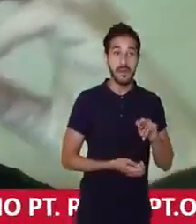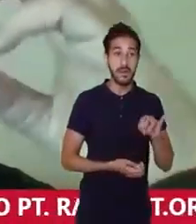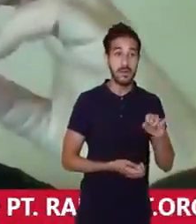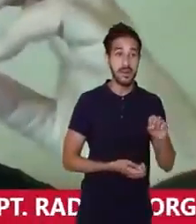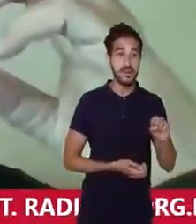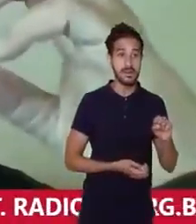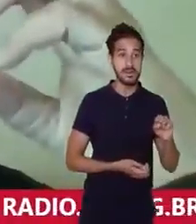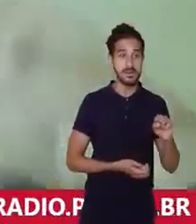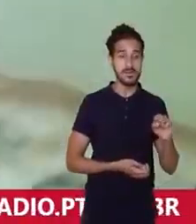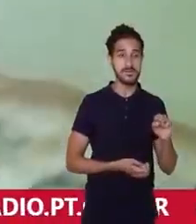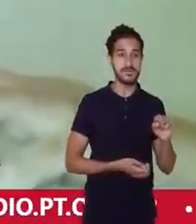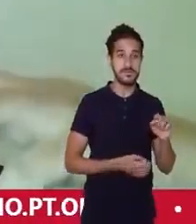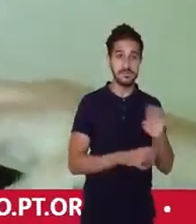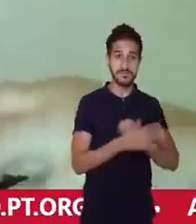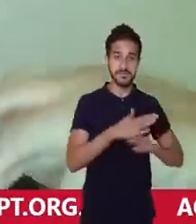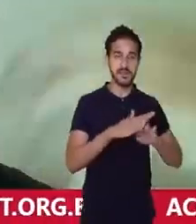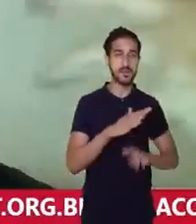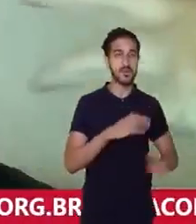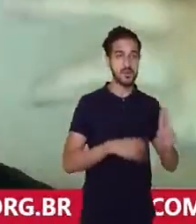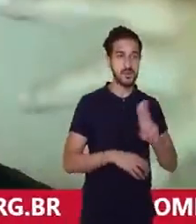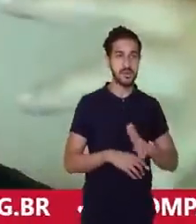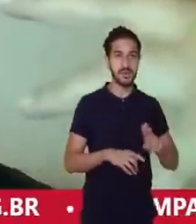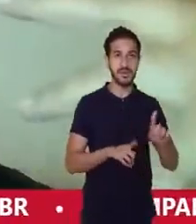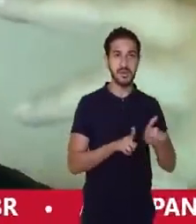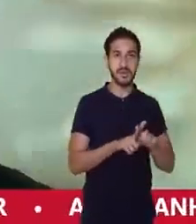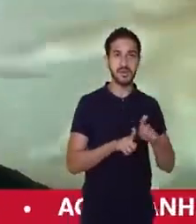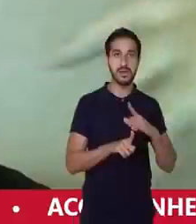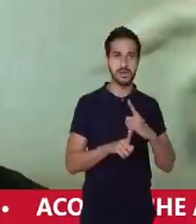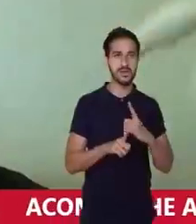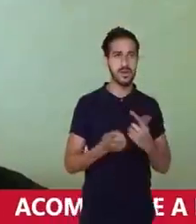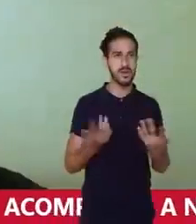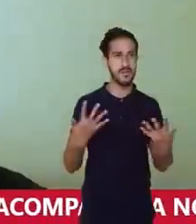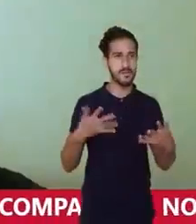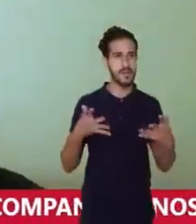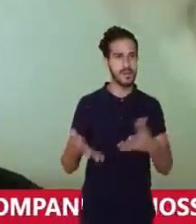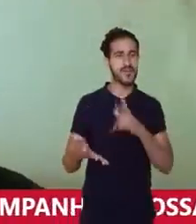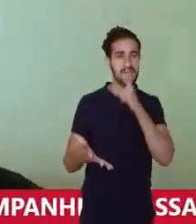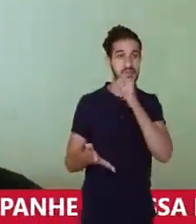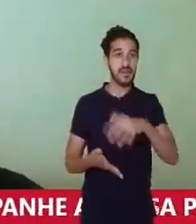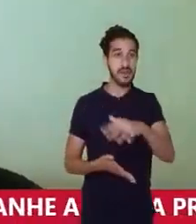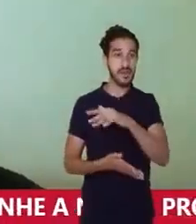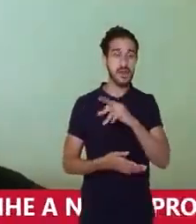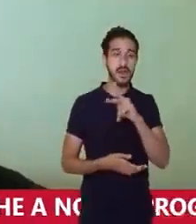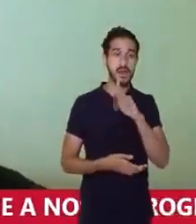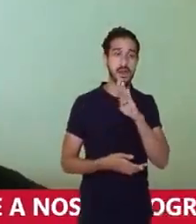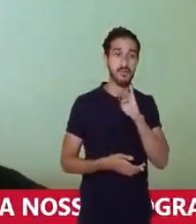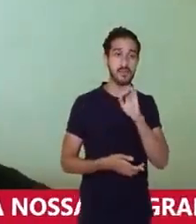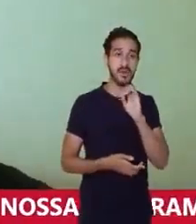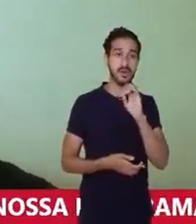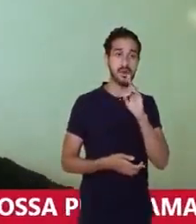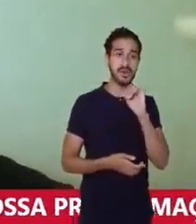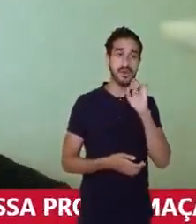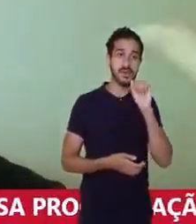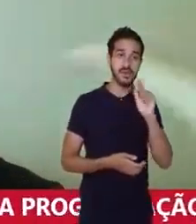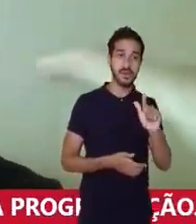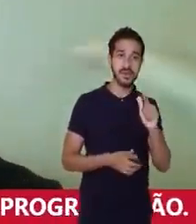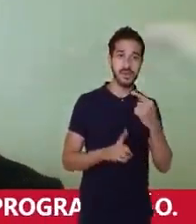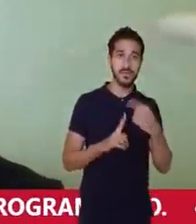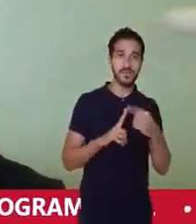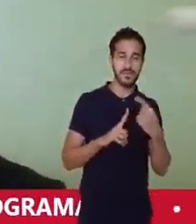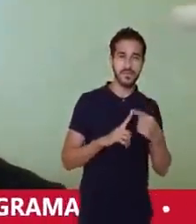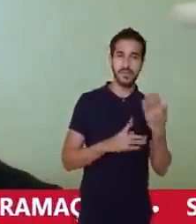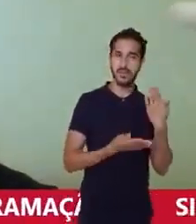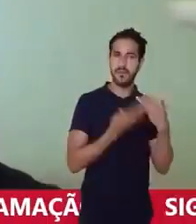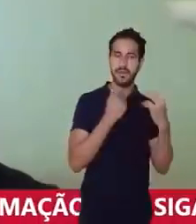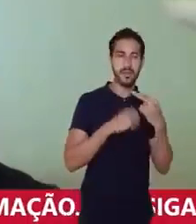Petrobras usava também, ela tinha uma participação grande na área de biodiesel, porque